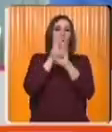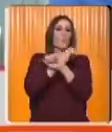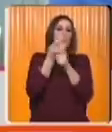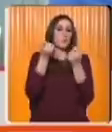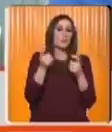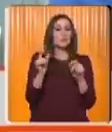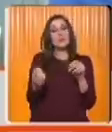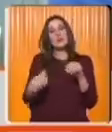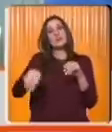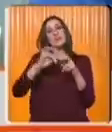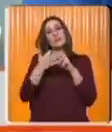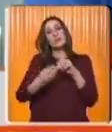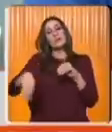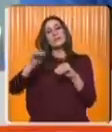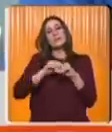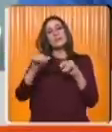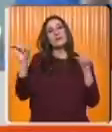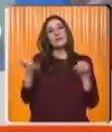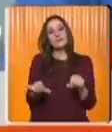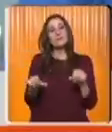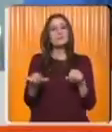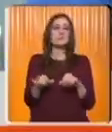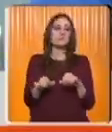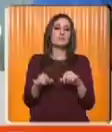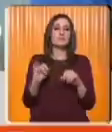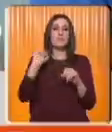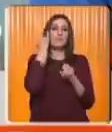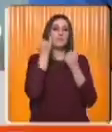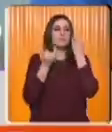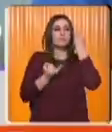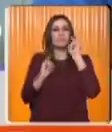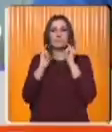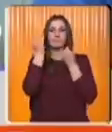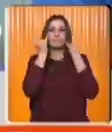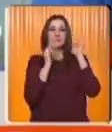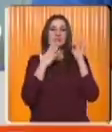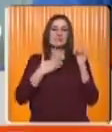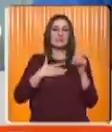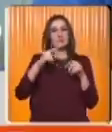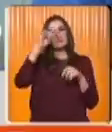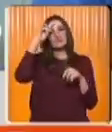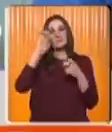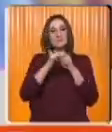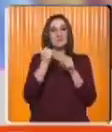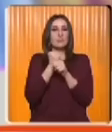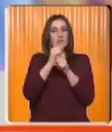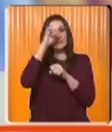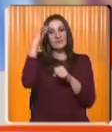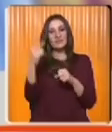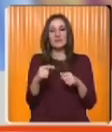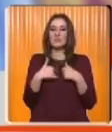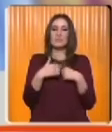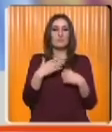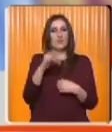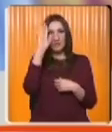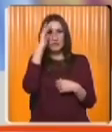osso, como vamos ter grandes, passo a expressão, buracos dentro da maxila que nos vão dificultar o trabalho. Nunca me gostei de